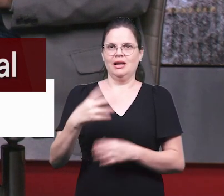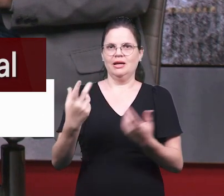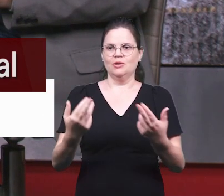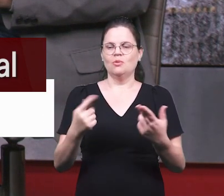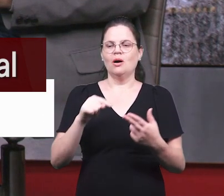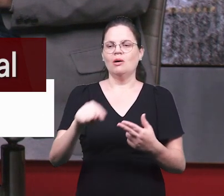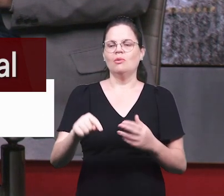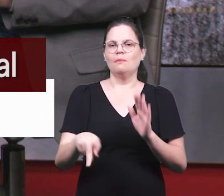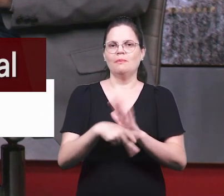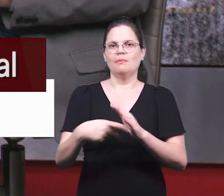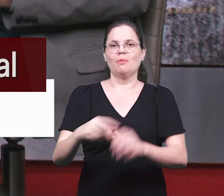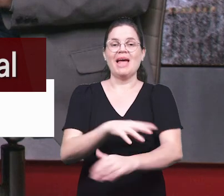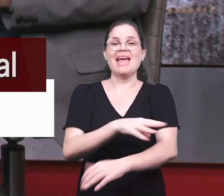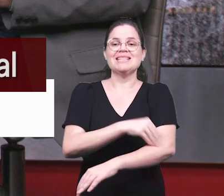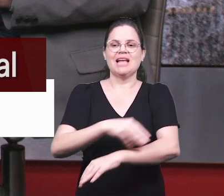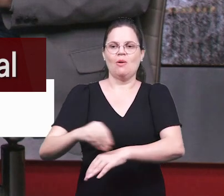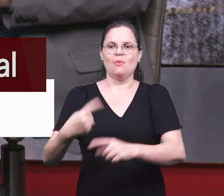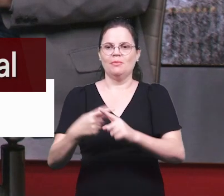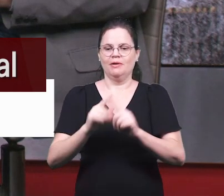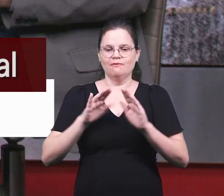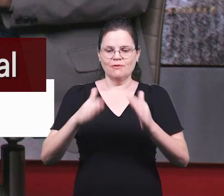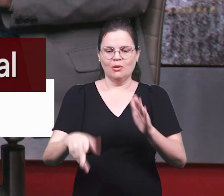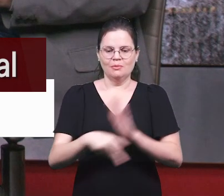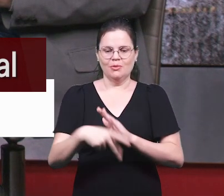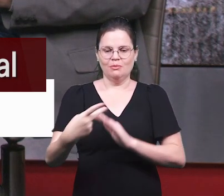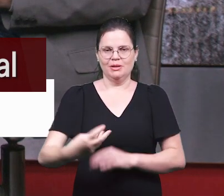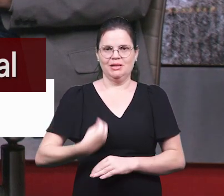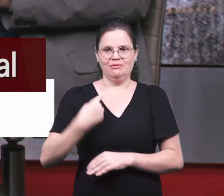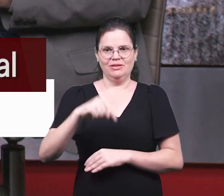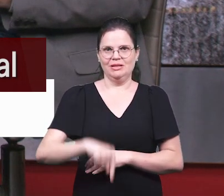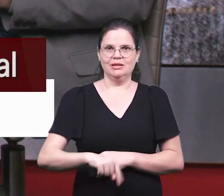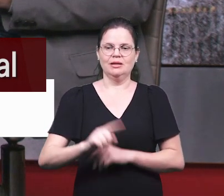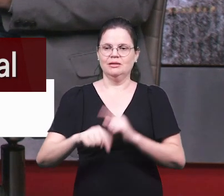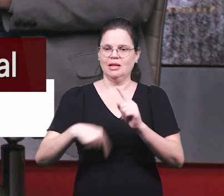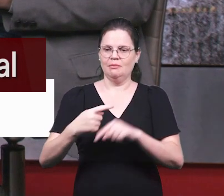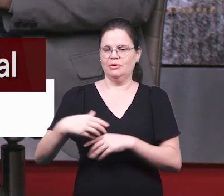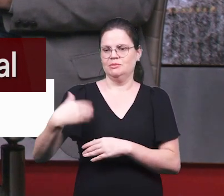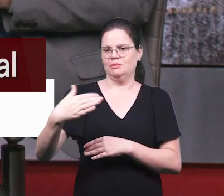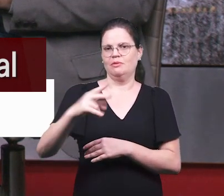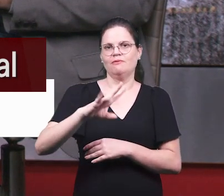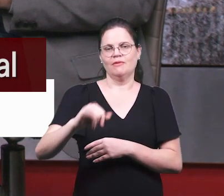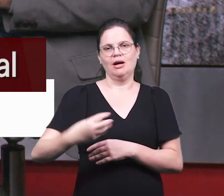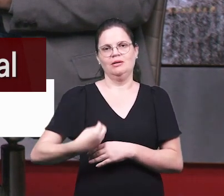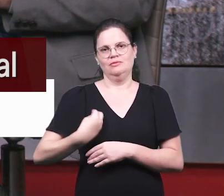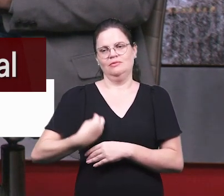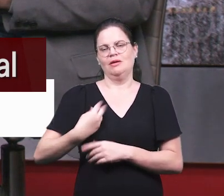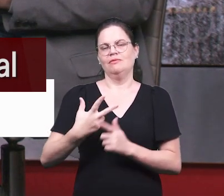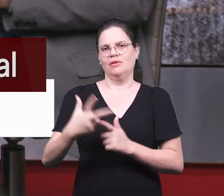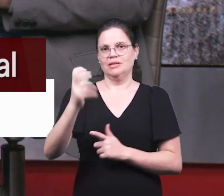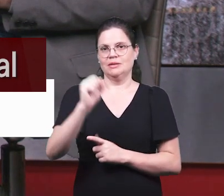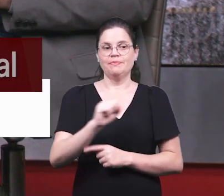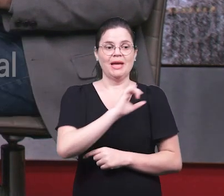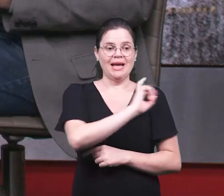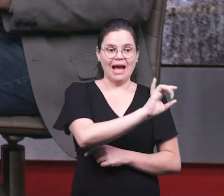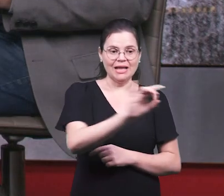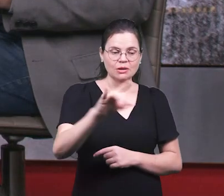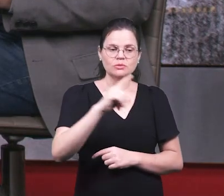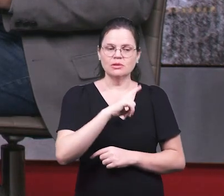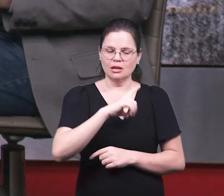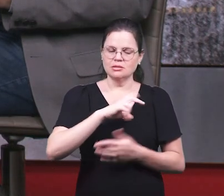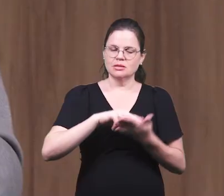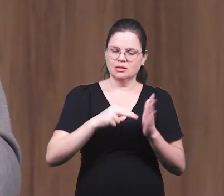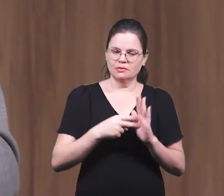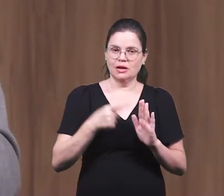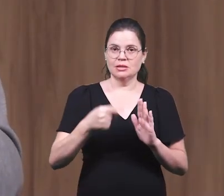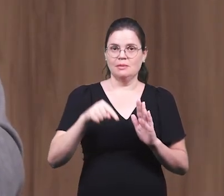ter que vencer isso também, mais para frente. Por isso que eu digo para você, cada um tem um significado. Sim. Tem, mas esse